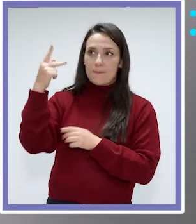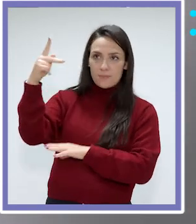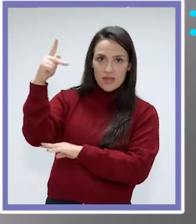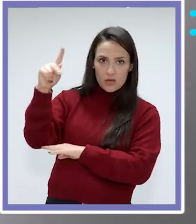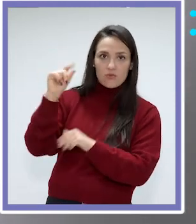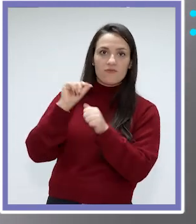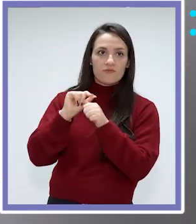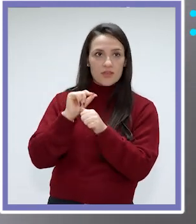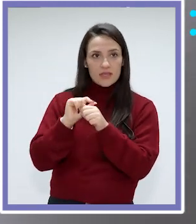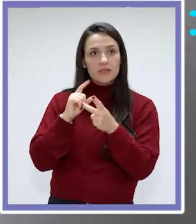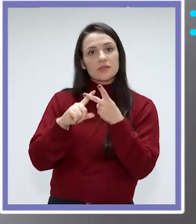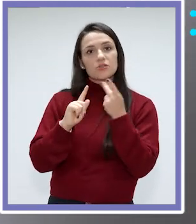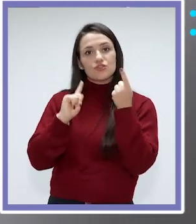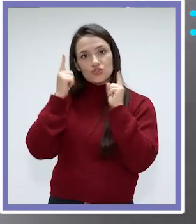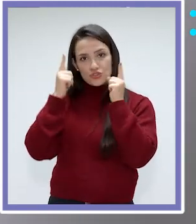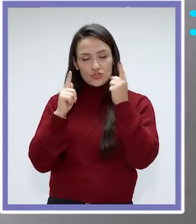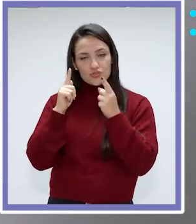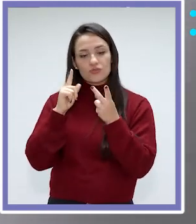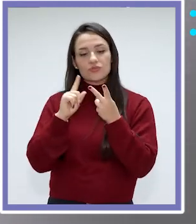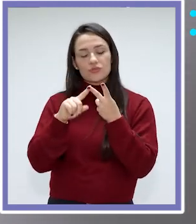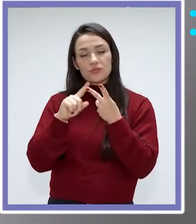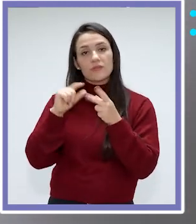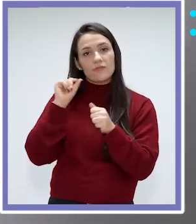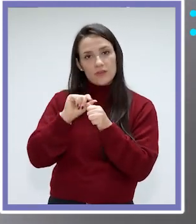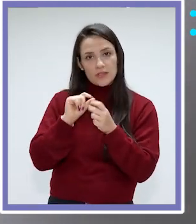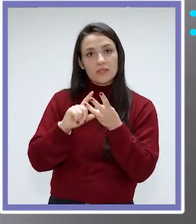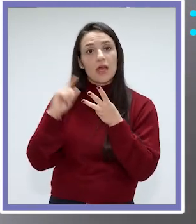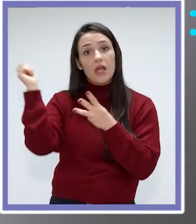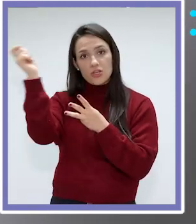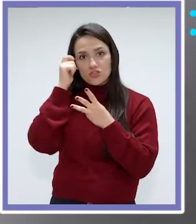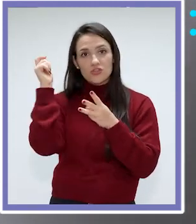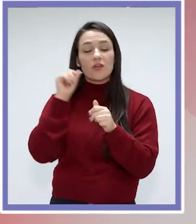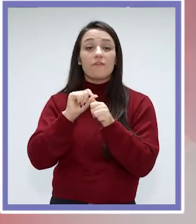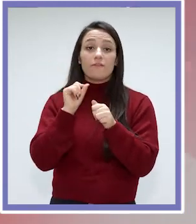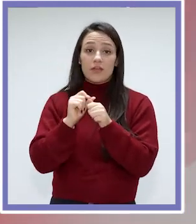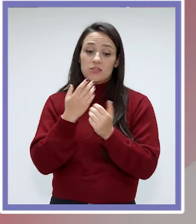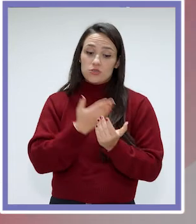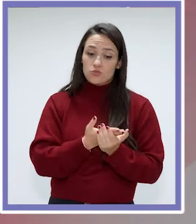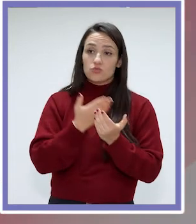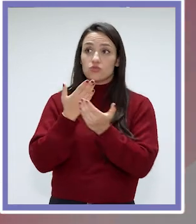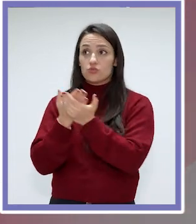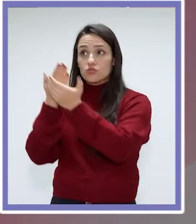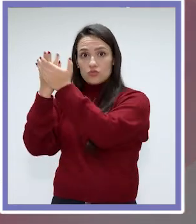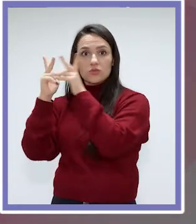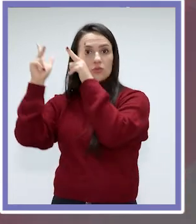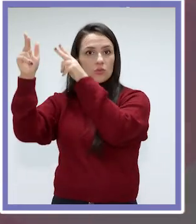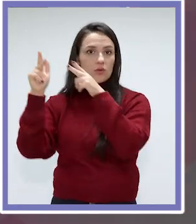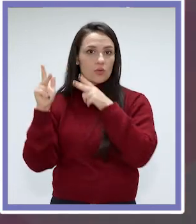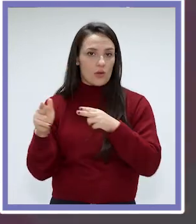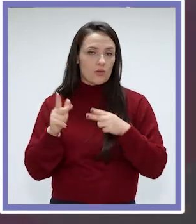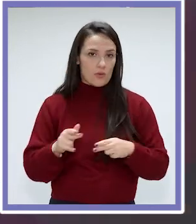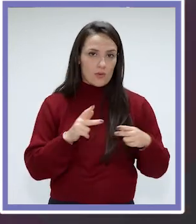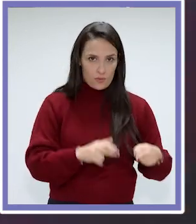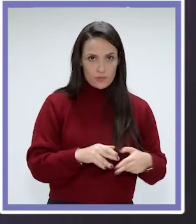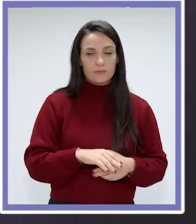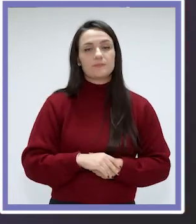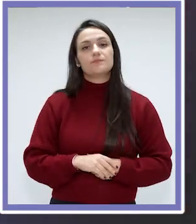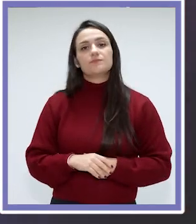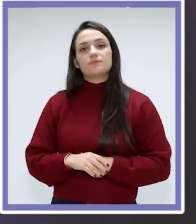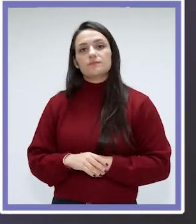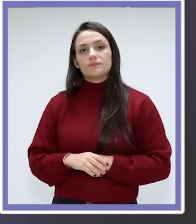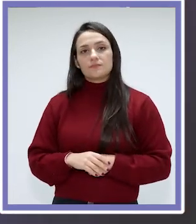no Paraguai, foi pactuado no Chile e foi pactuado na Argentina. E aí nós temos, por exemplo, também até